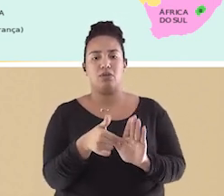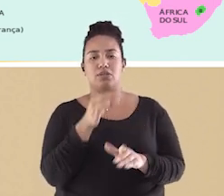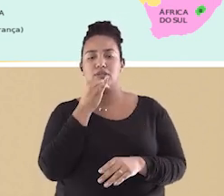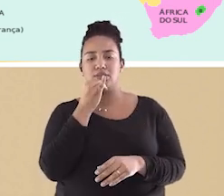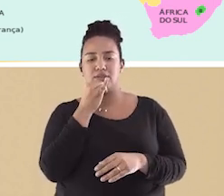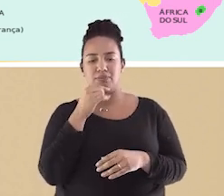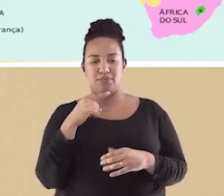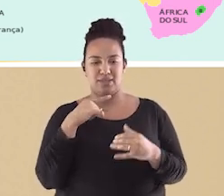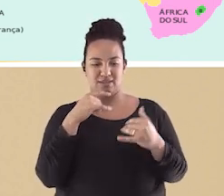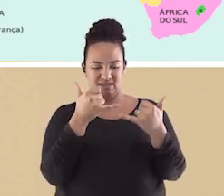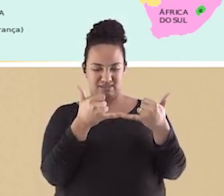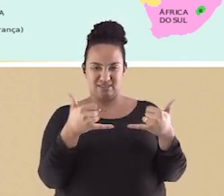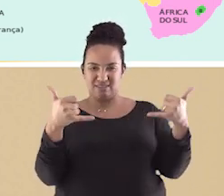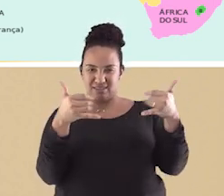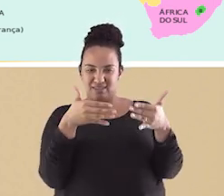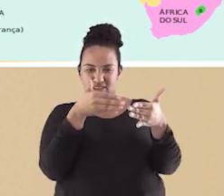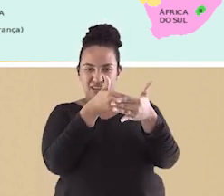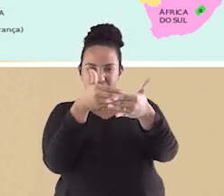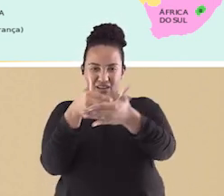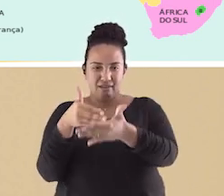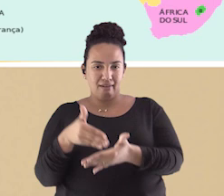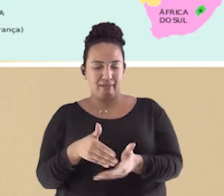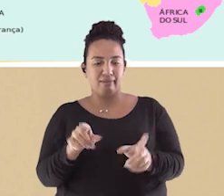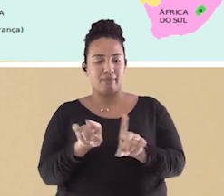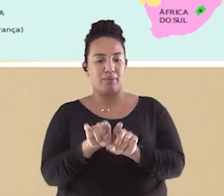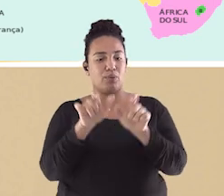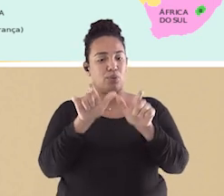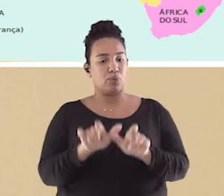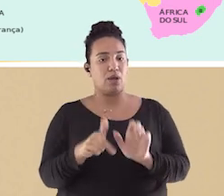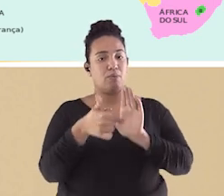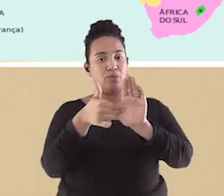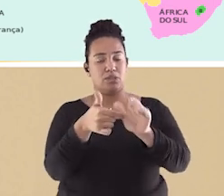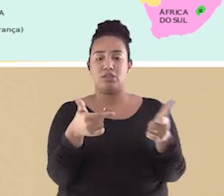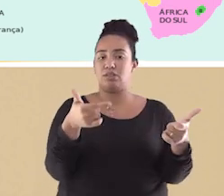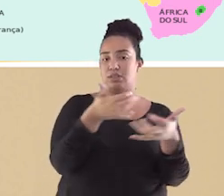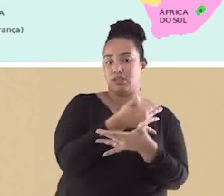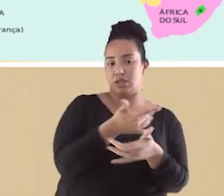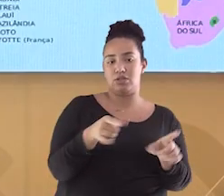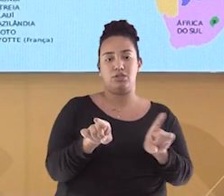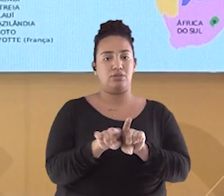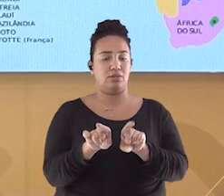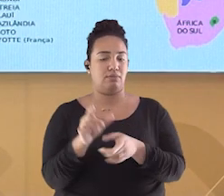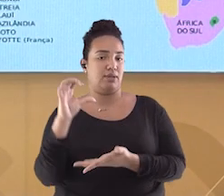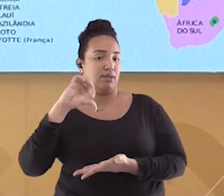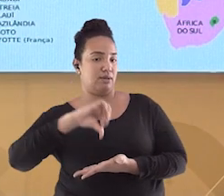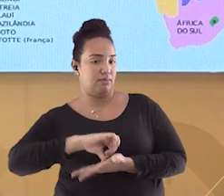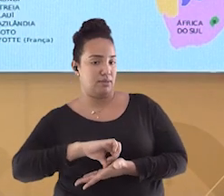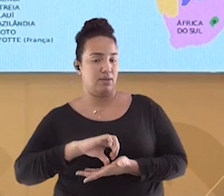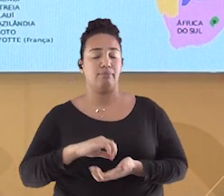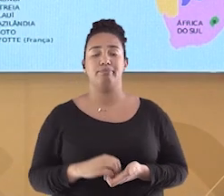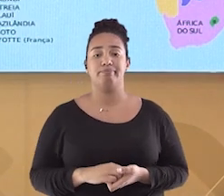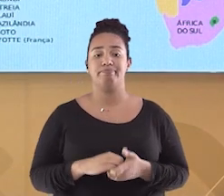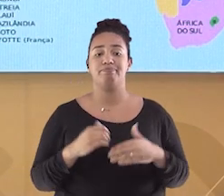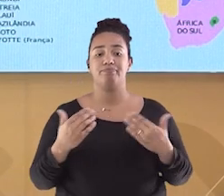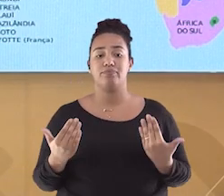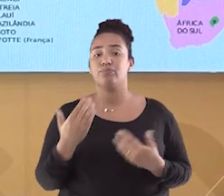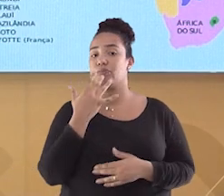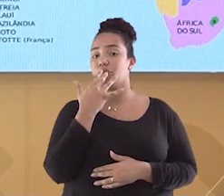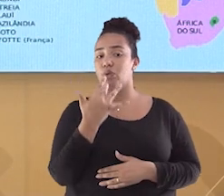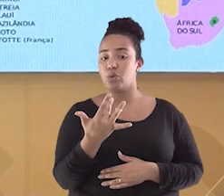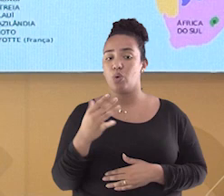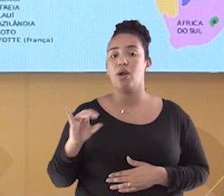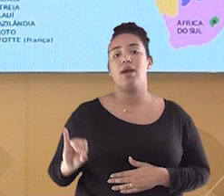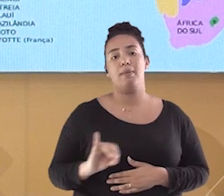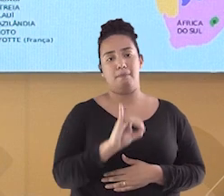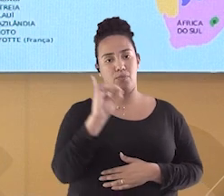divisões e pontos para indicar as cidades e principalmente as capitais. As cores, elas são